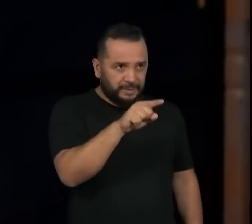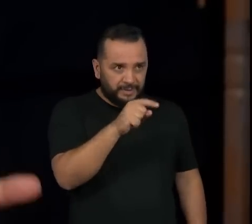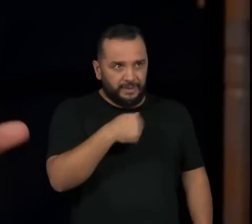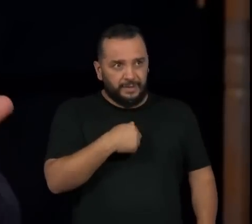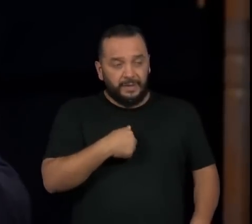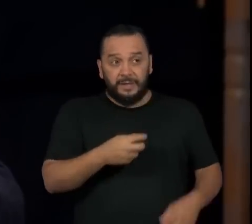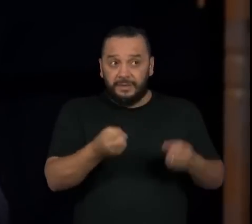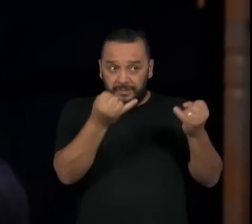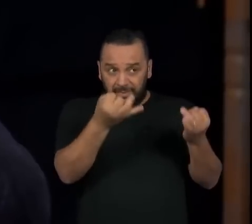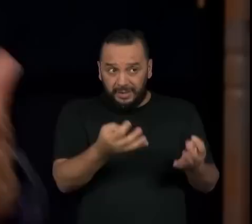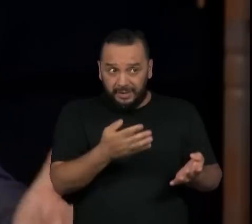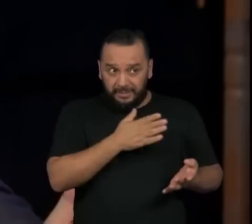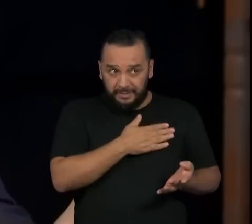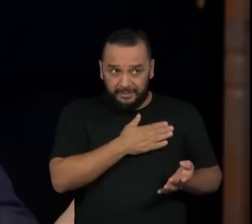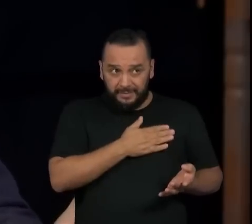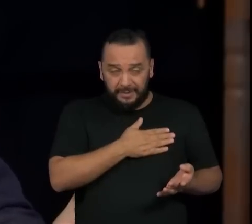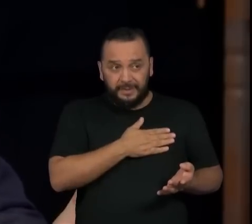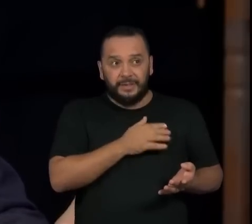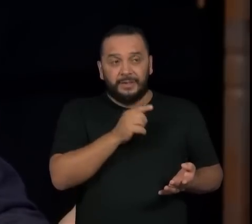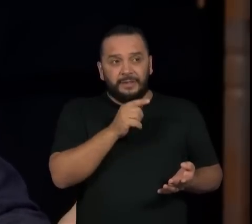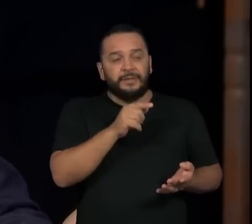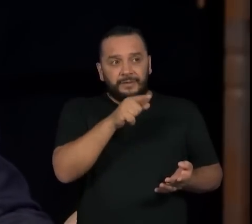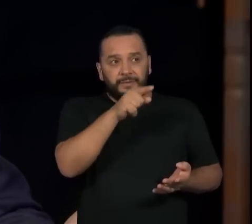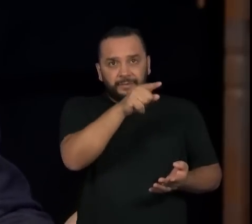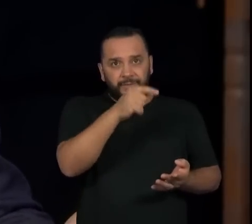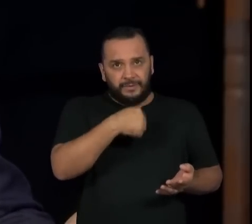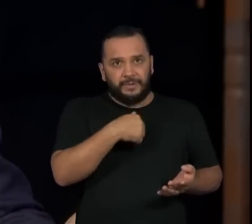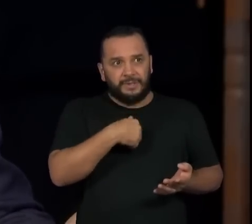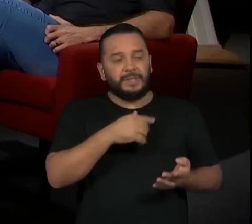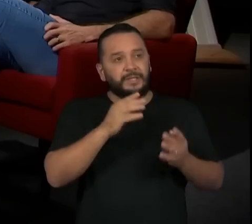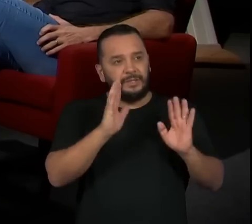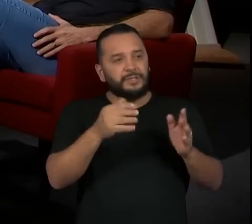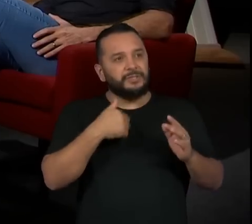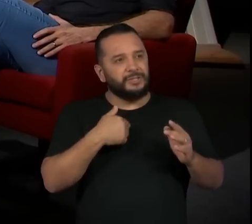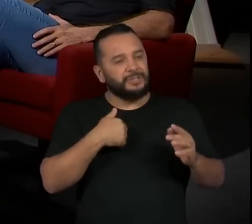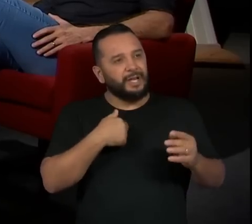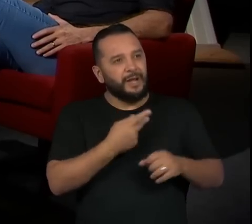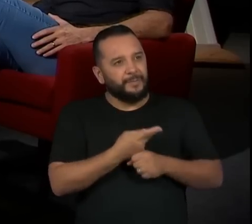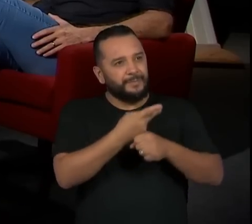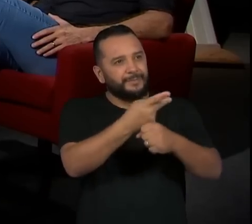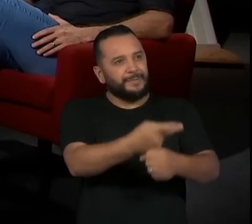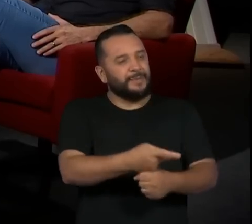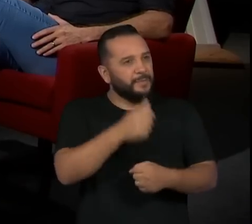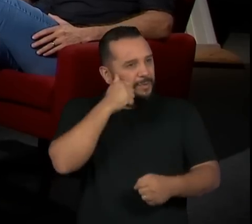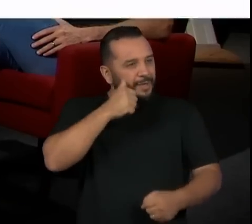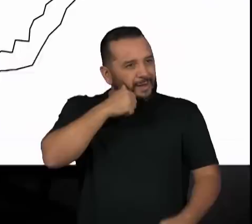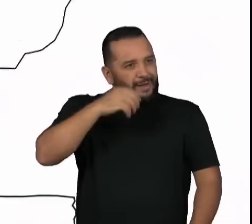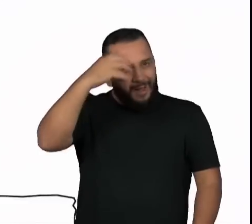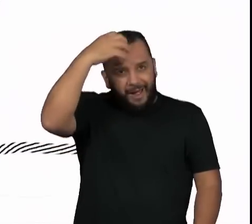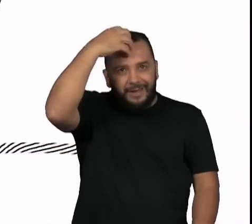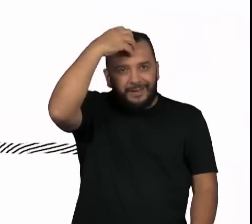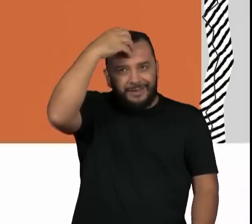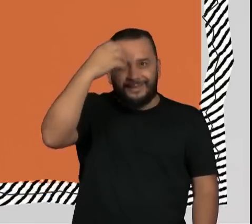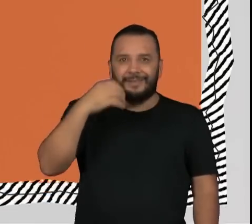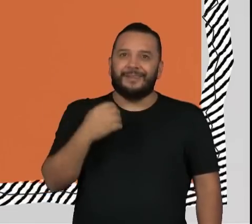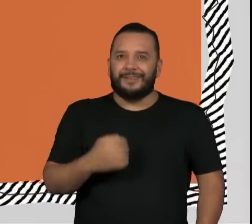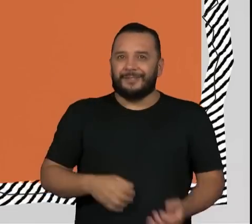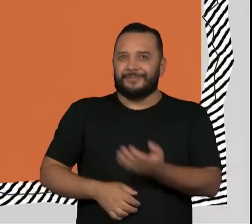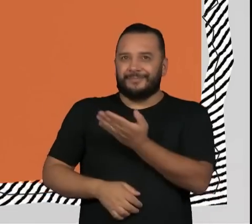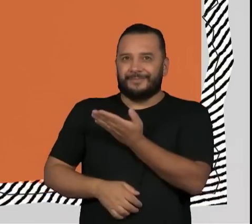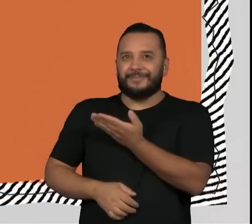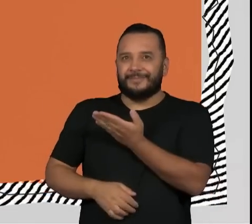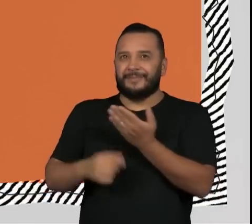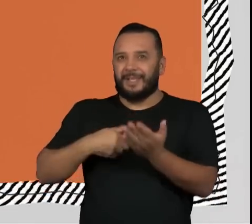me confirmasse, a ser condecorado pela Rainha Elizabeth. Eu escrevi um livro sobre isso. O livro se tornou o livro